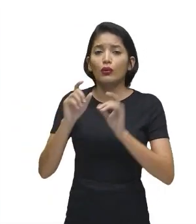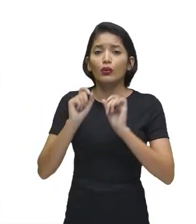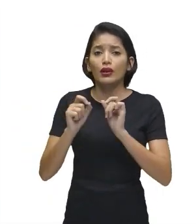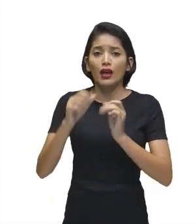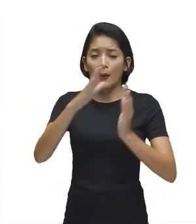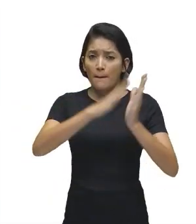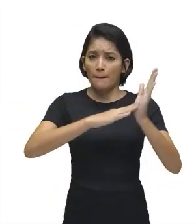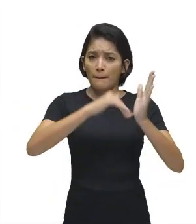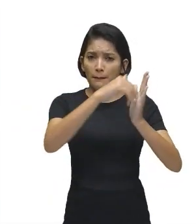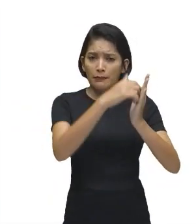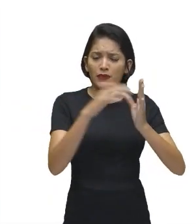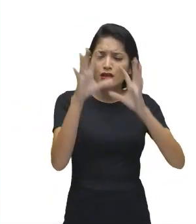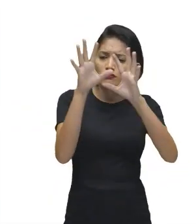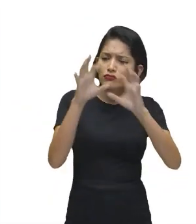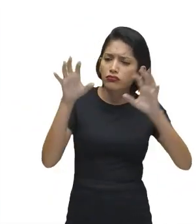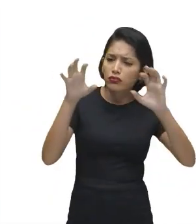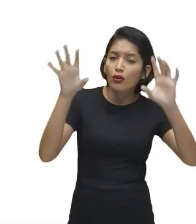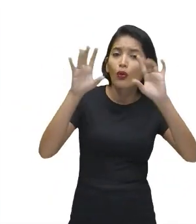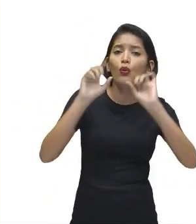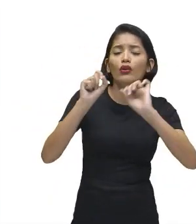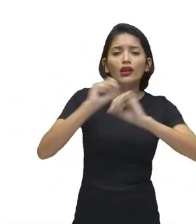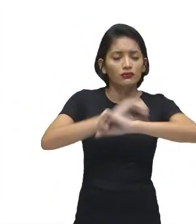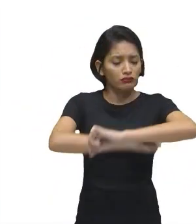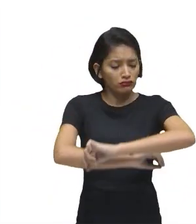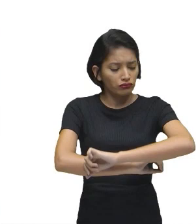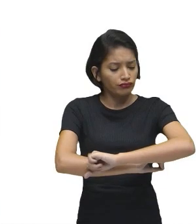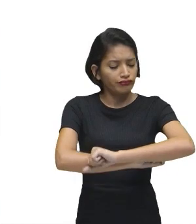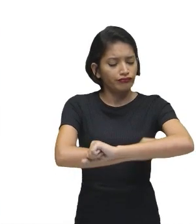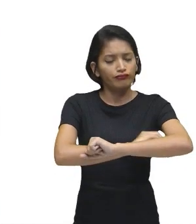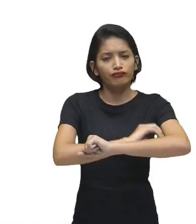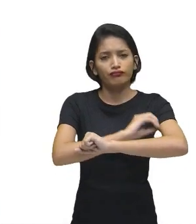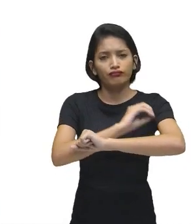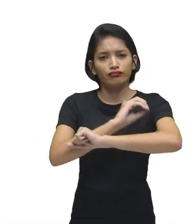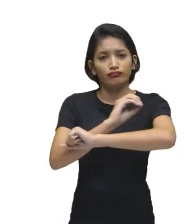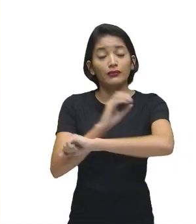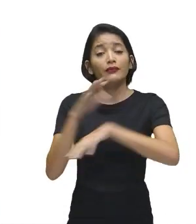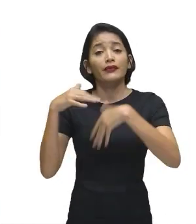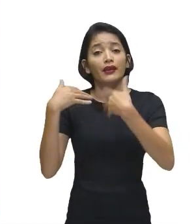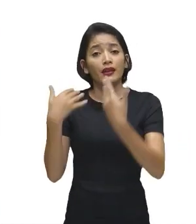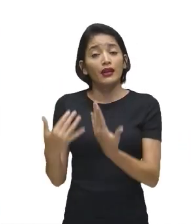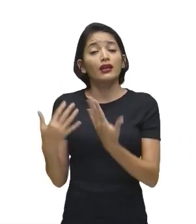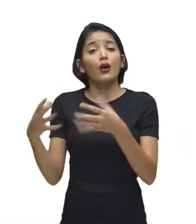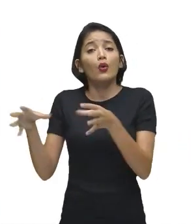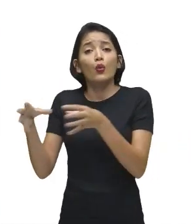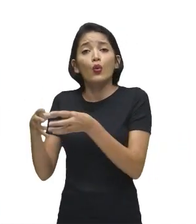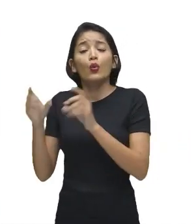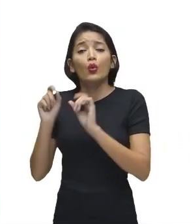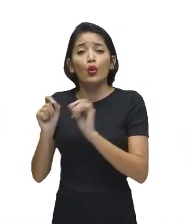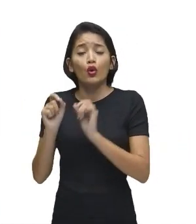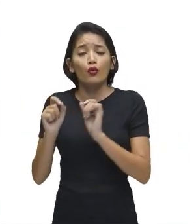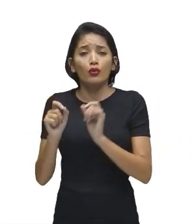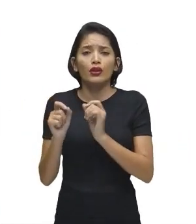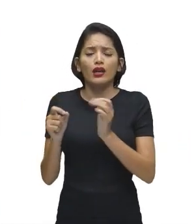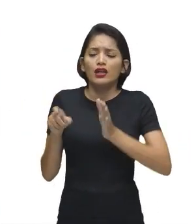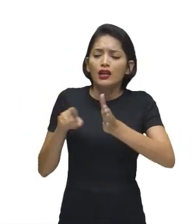a neblina ali amanhecendo. Então, os impressionistas, eles faziam um estudo da